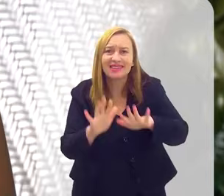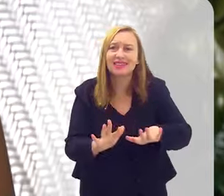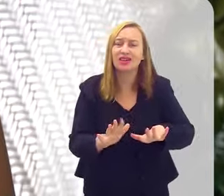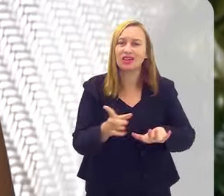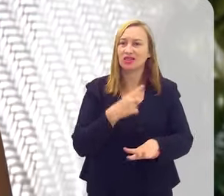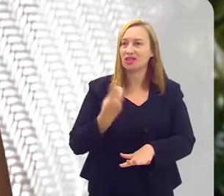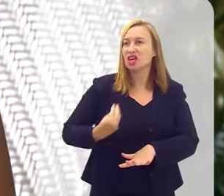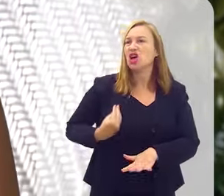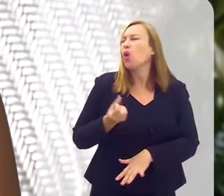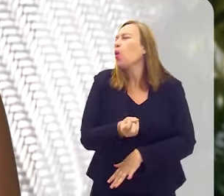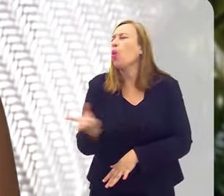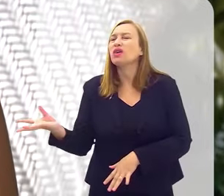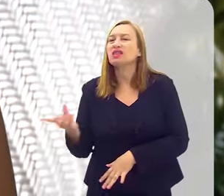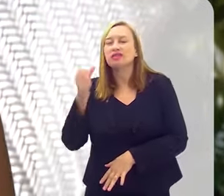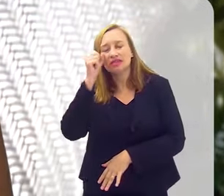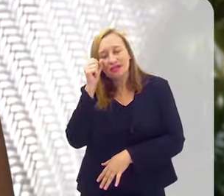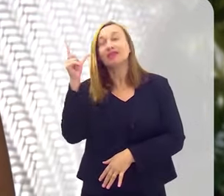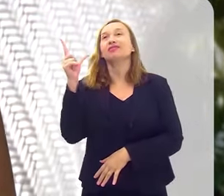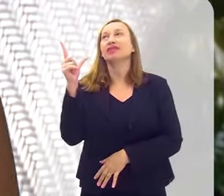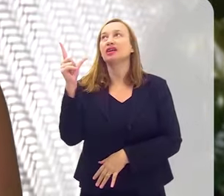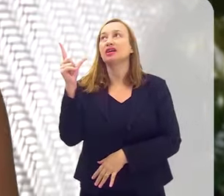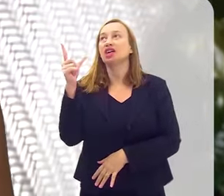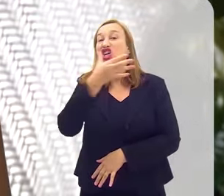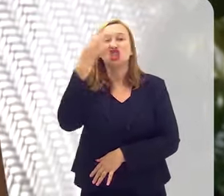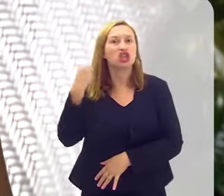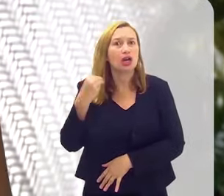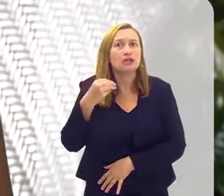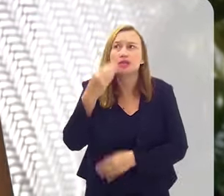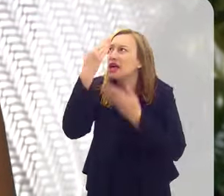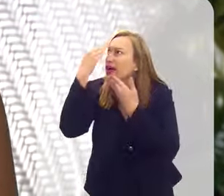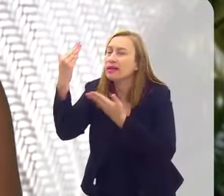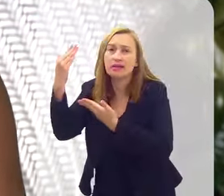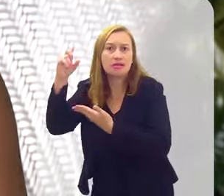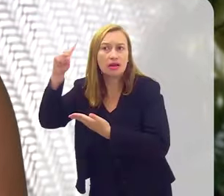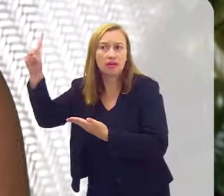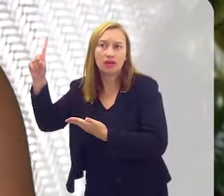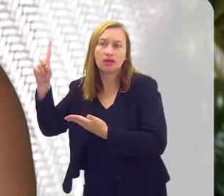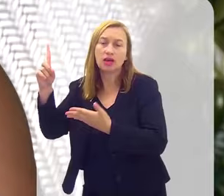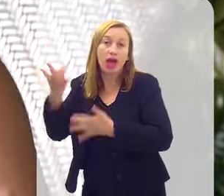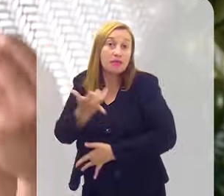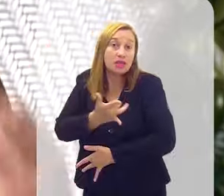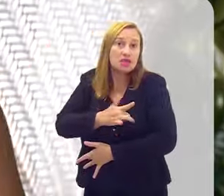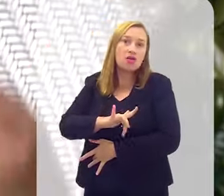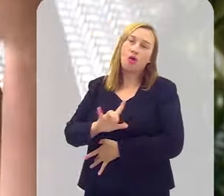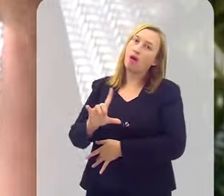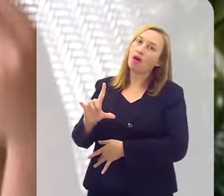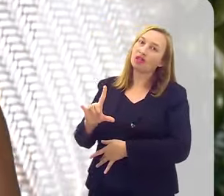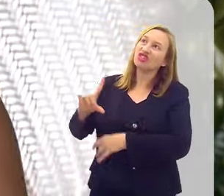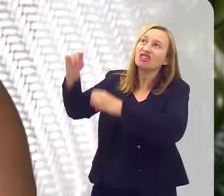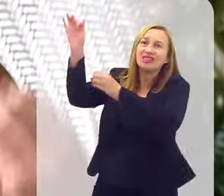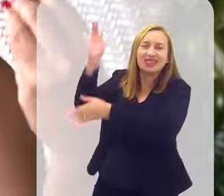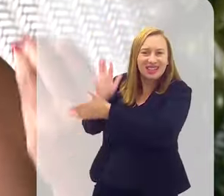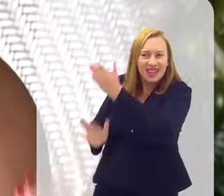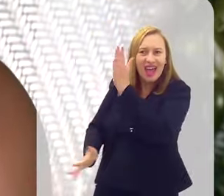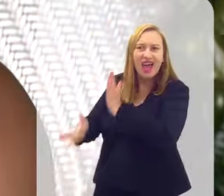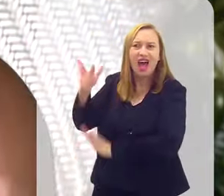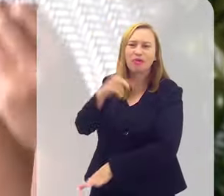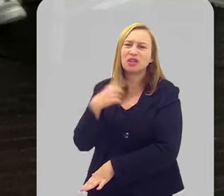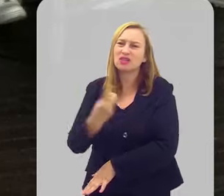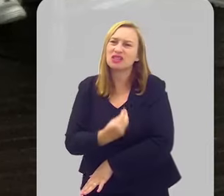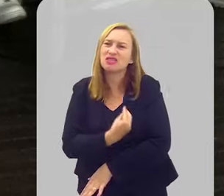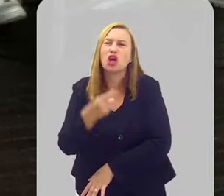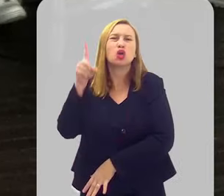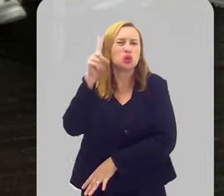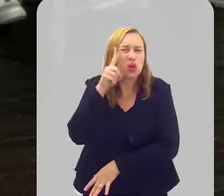Senhor derrama sobre nós Quantas vezes a gente acorda pela manhã e esquece de agradecer as misericórdias que ele derrama